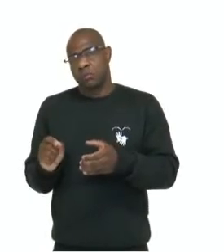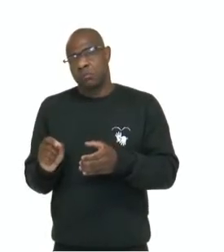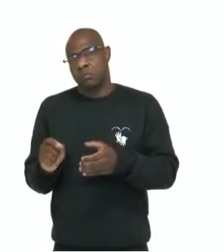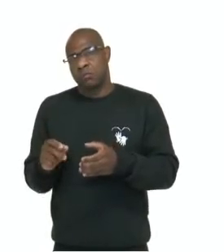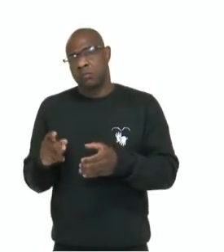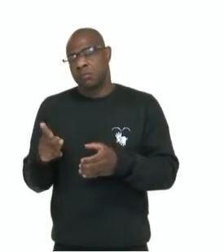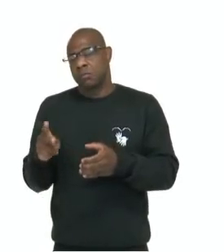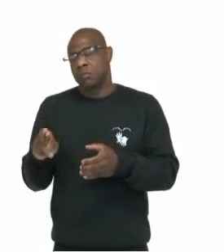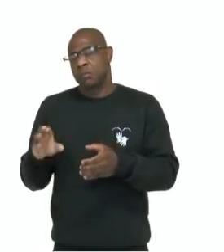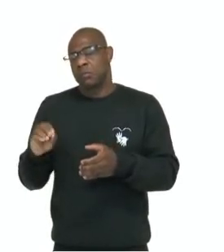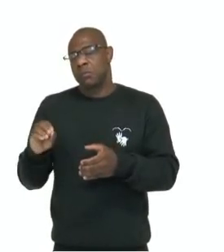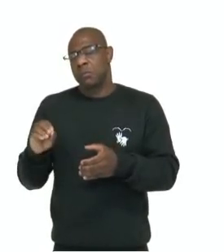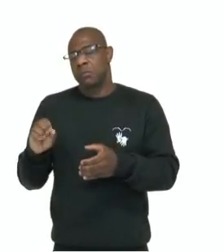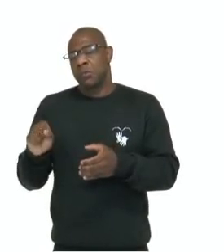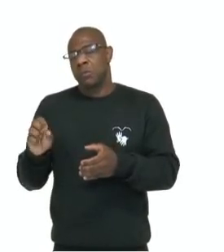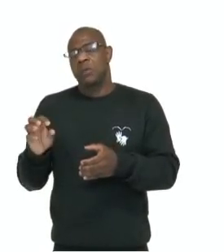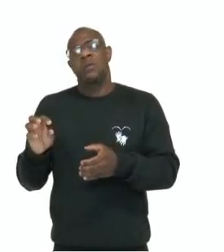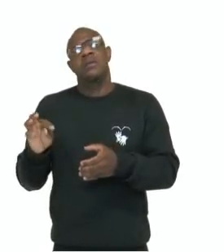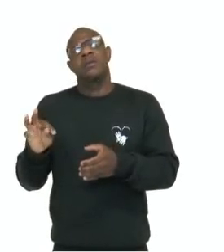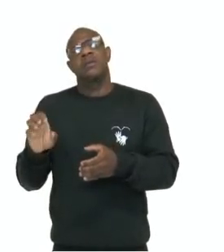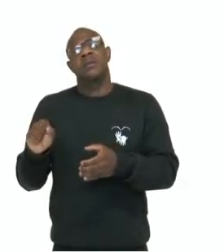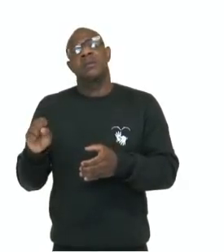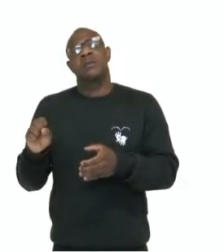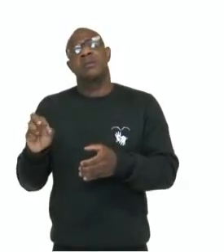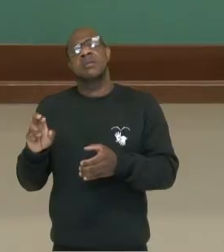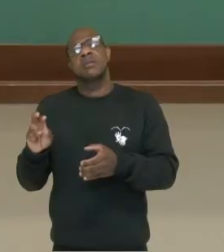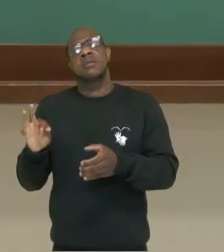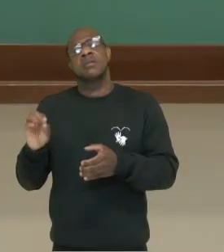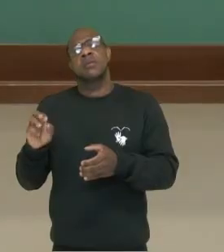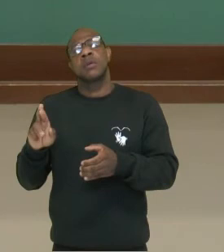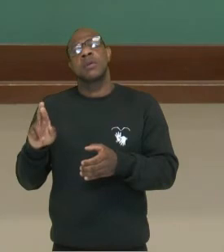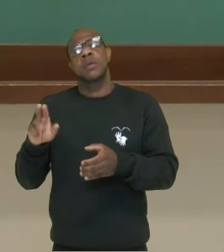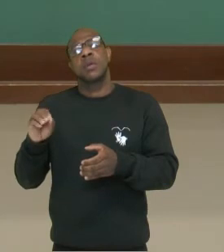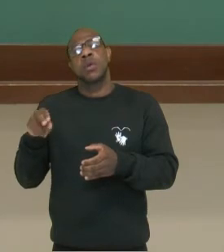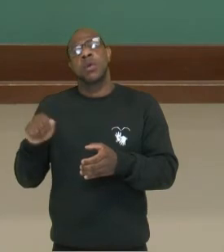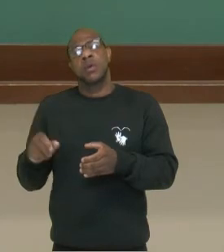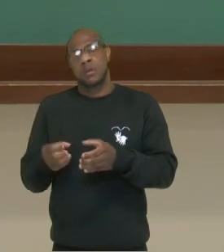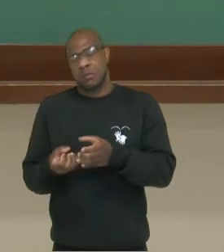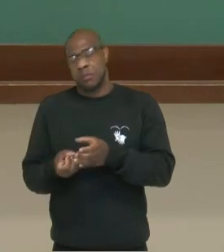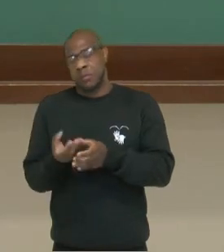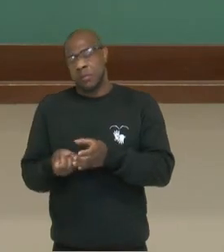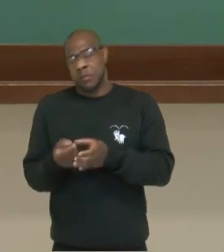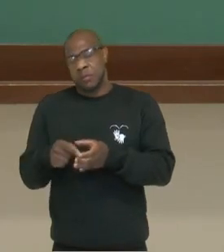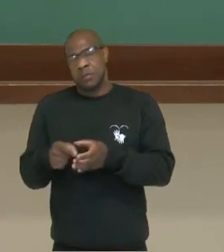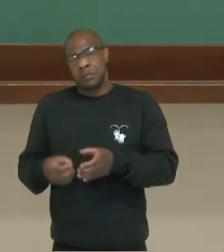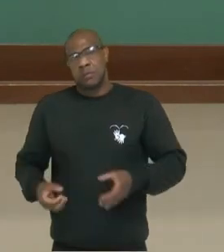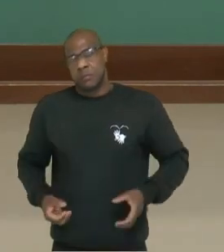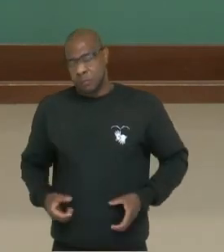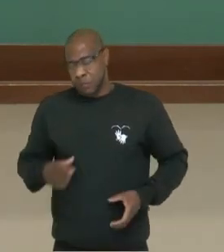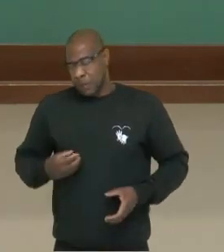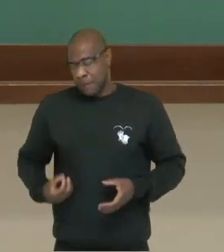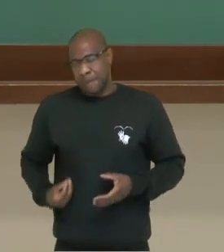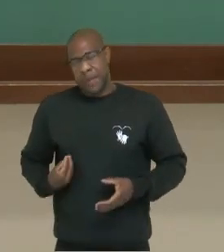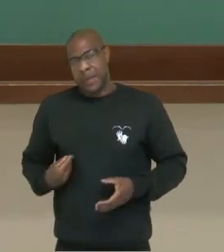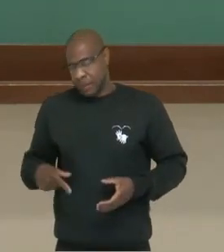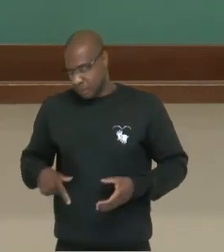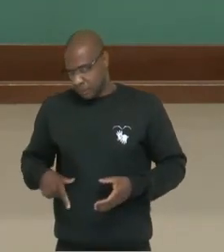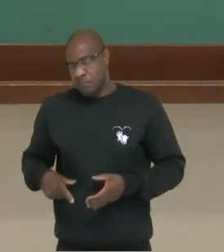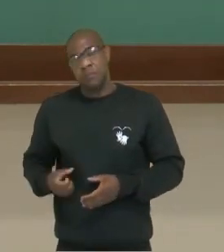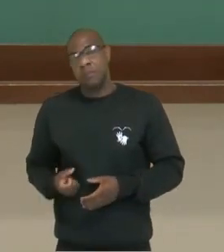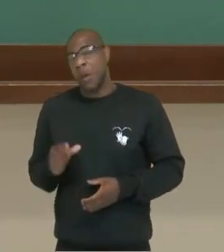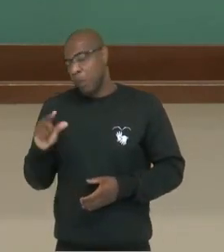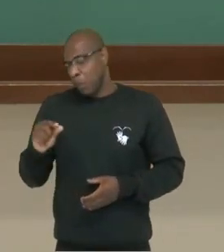o estrogênio, como ele já formou o endométrio, ele ainda está presente, mas em menor